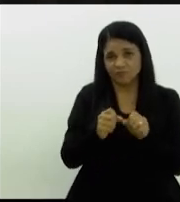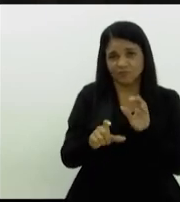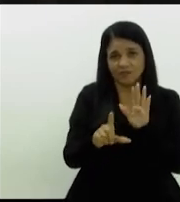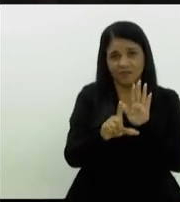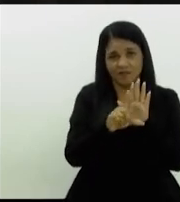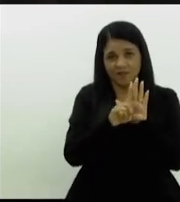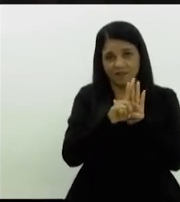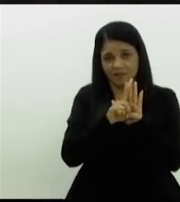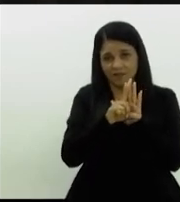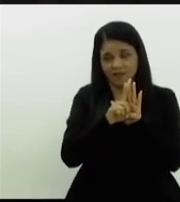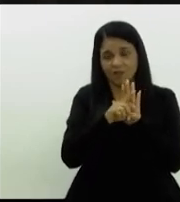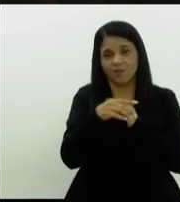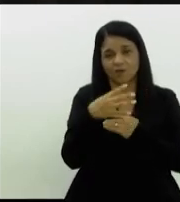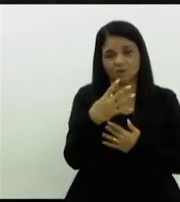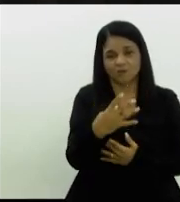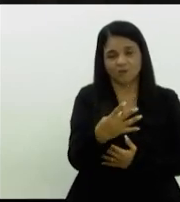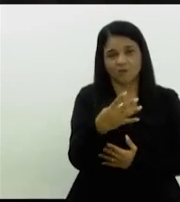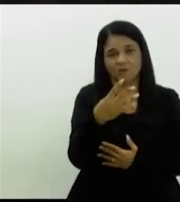Lei